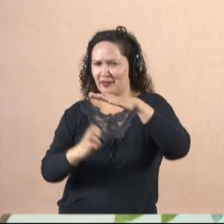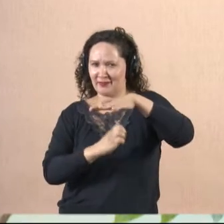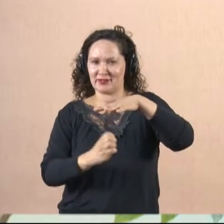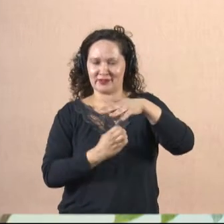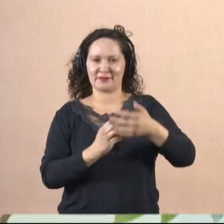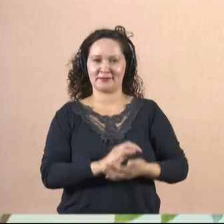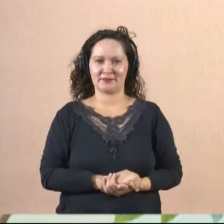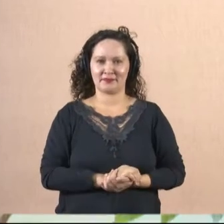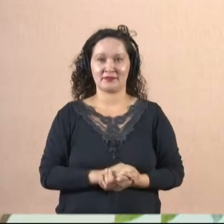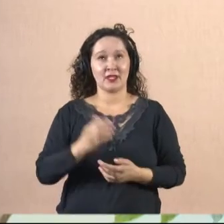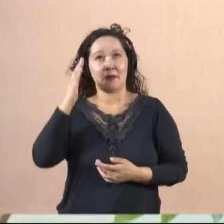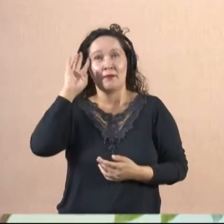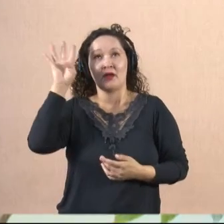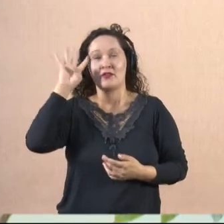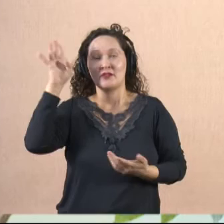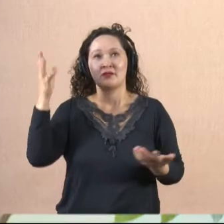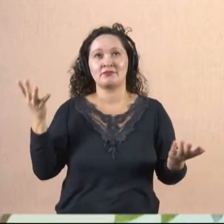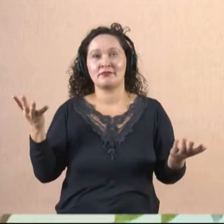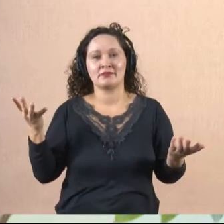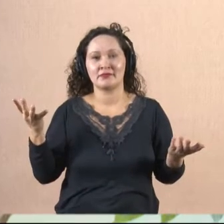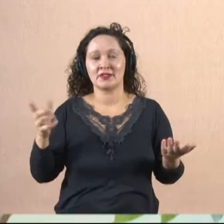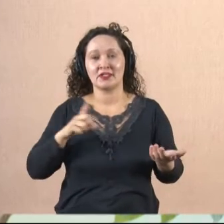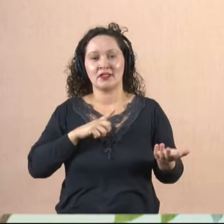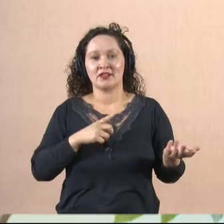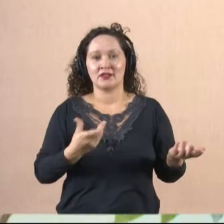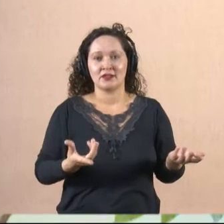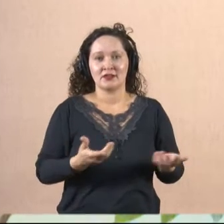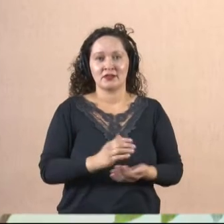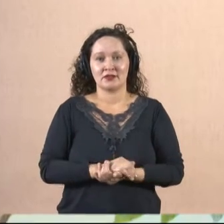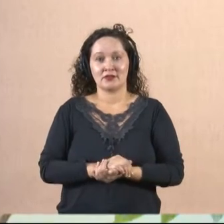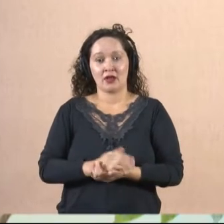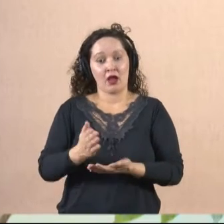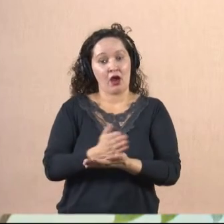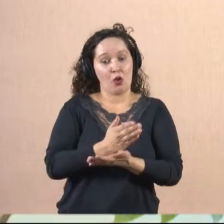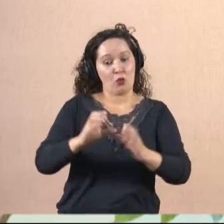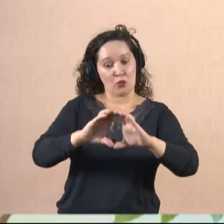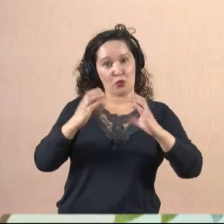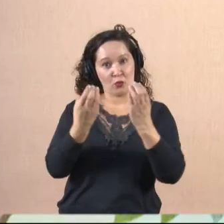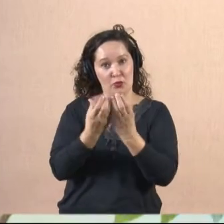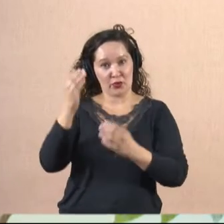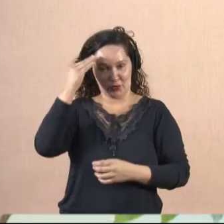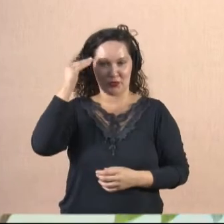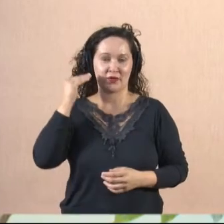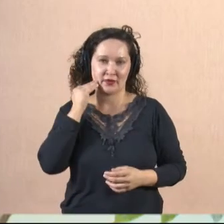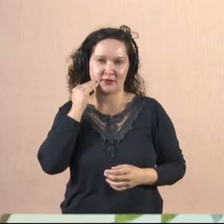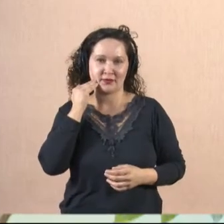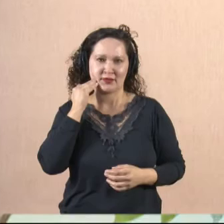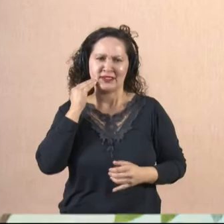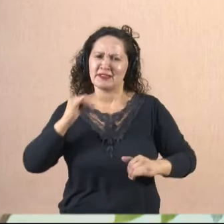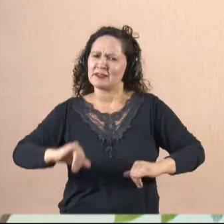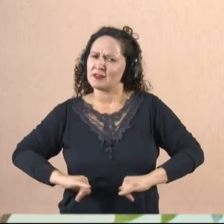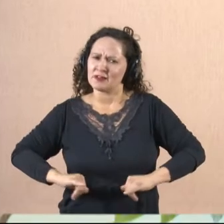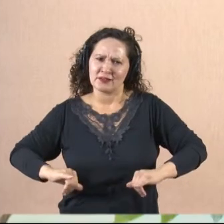e você imagina que é muito a boa parte da comunidade coreana é